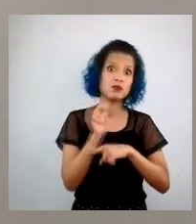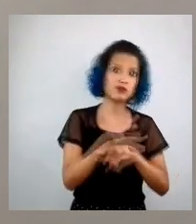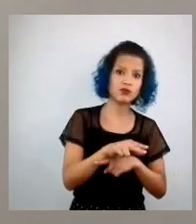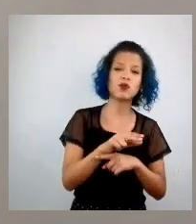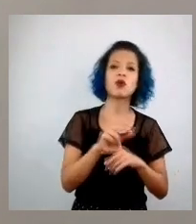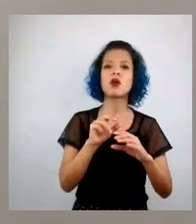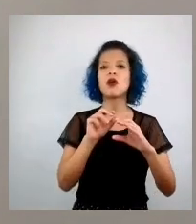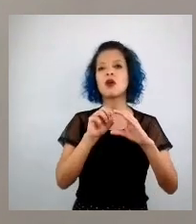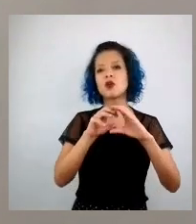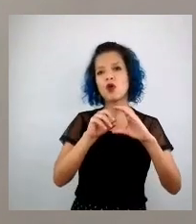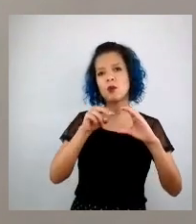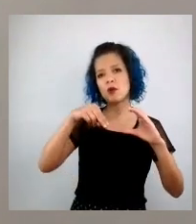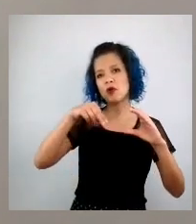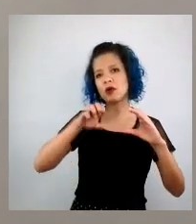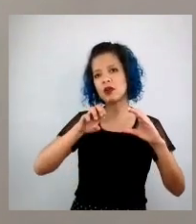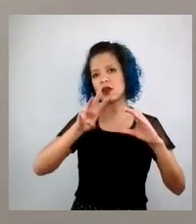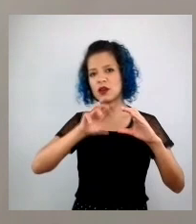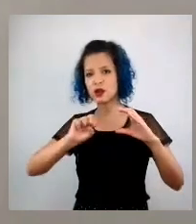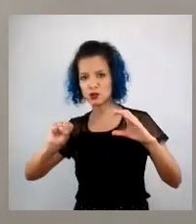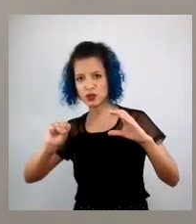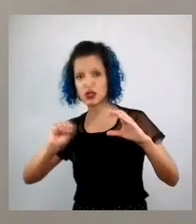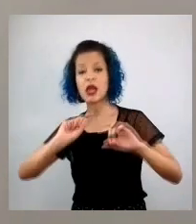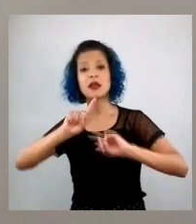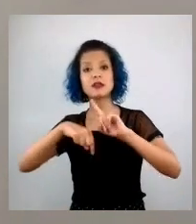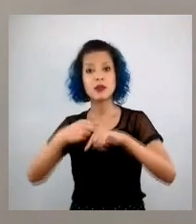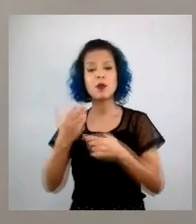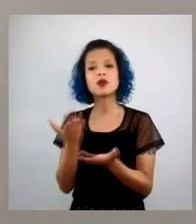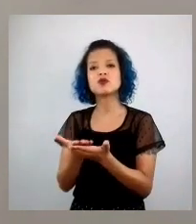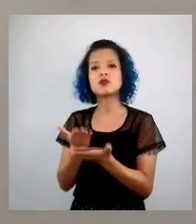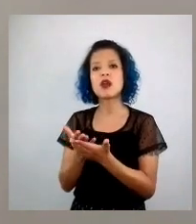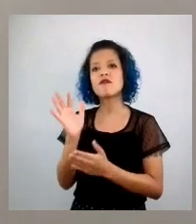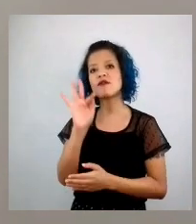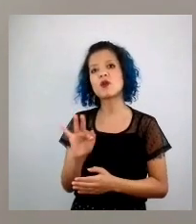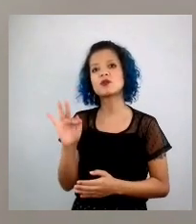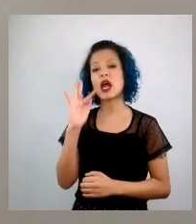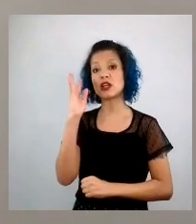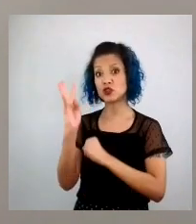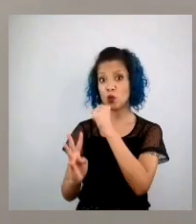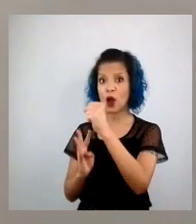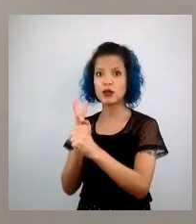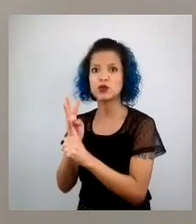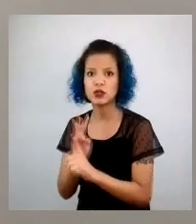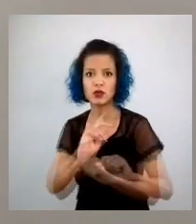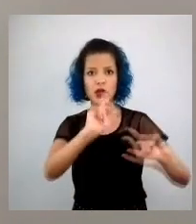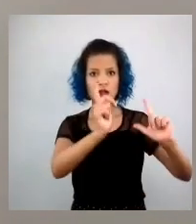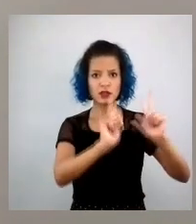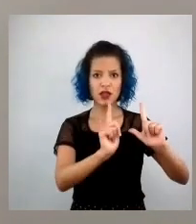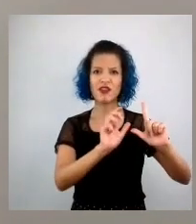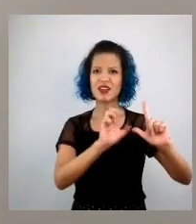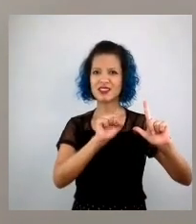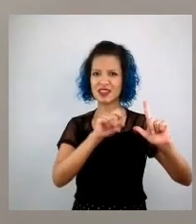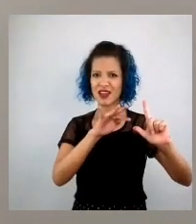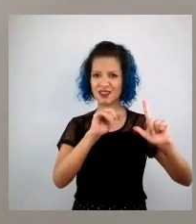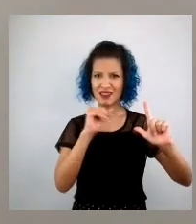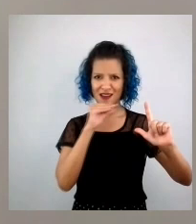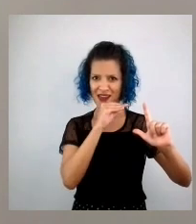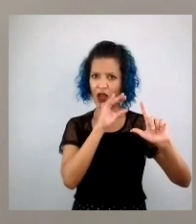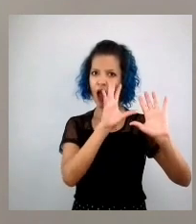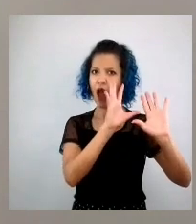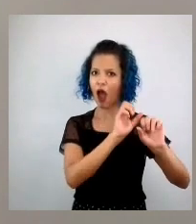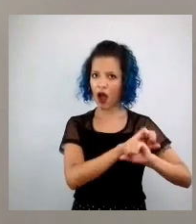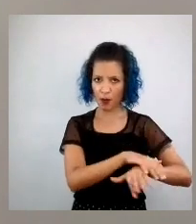depois fiquei 4 anos fazendo faculdade, o Esquenta acabou, saí do Esquenta e estava terminando a faculdade